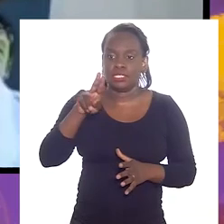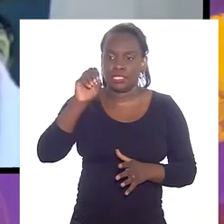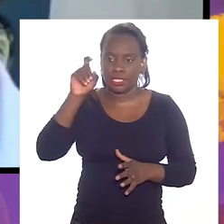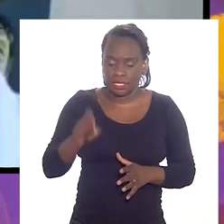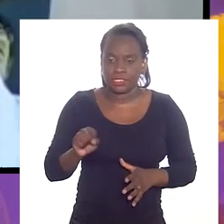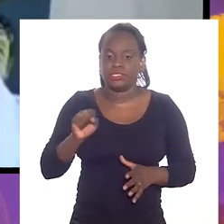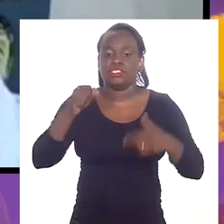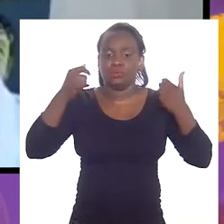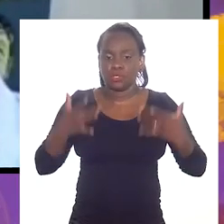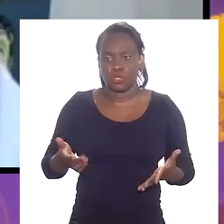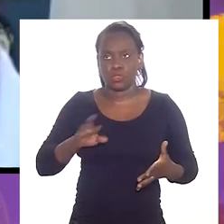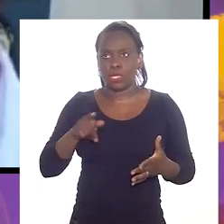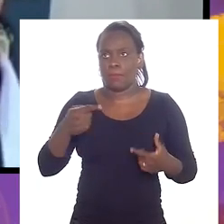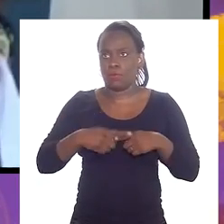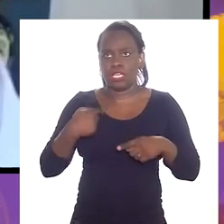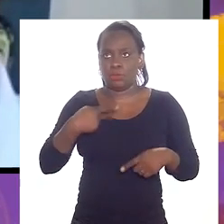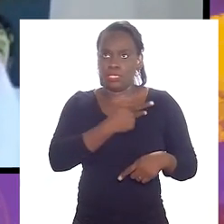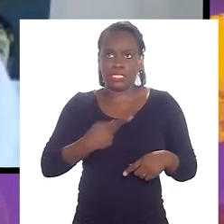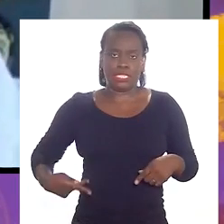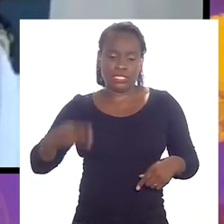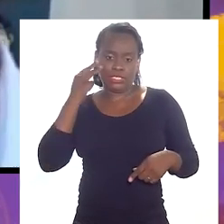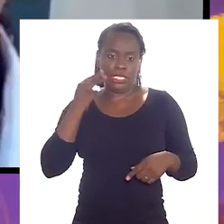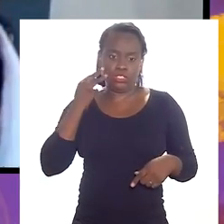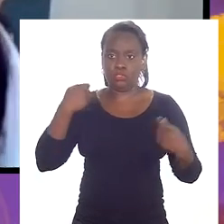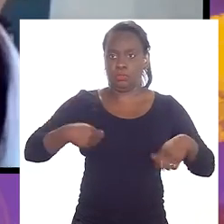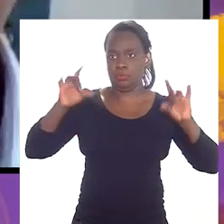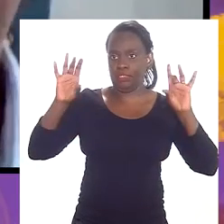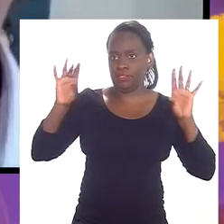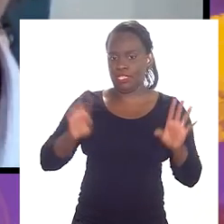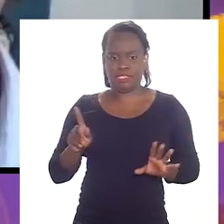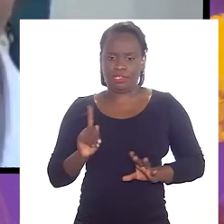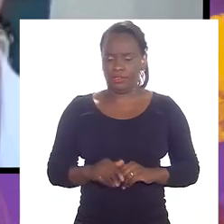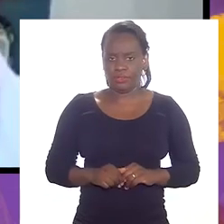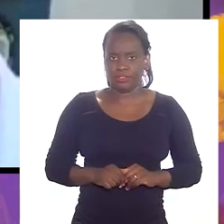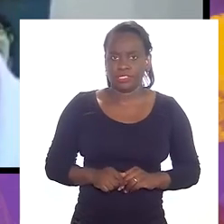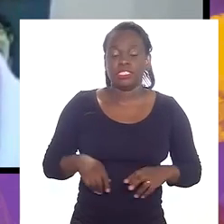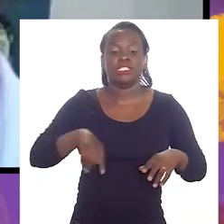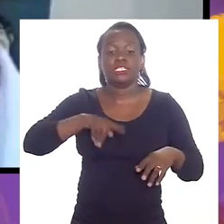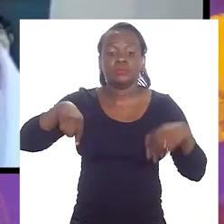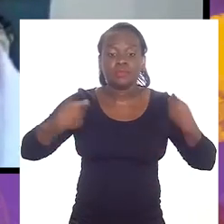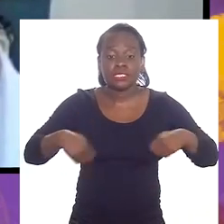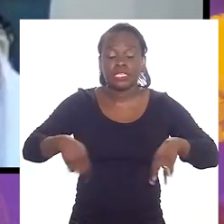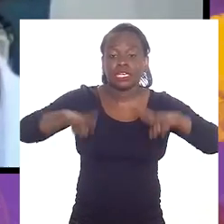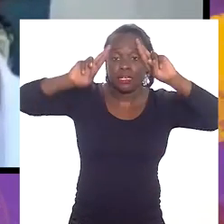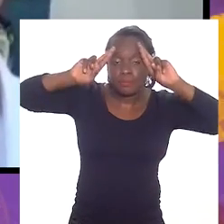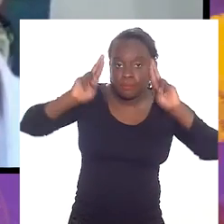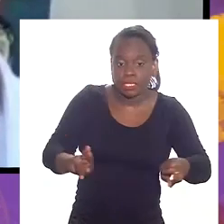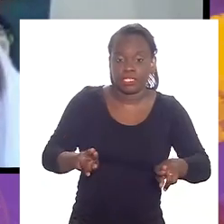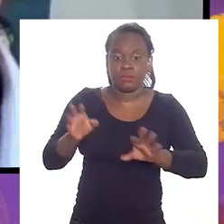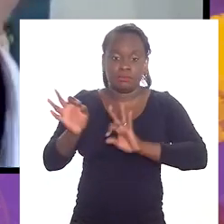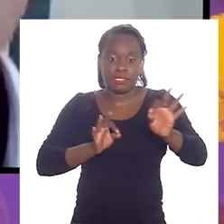rueda ele disse o seguinte não é porque eu sou apenas presidente do Santos que eu tenho que ter esse privilégio não nós temos que